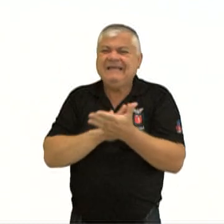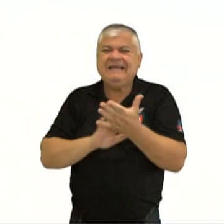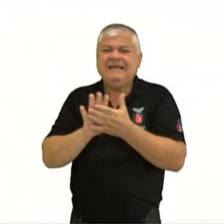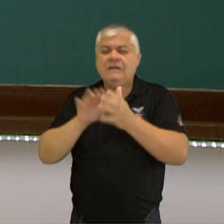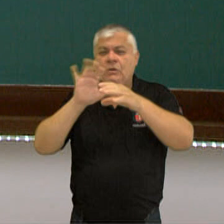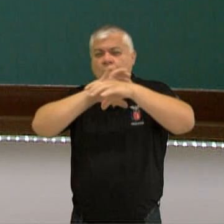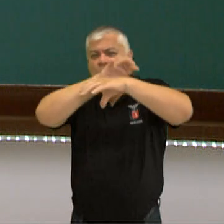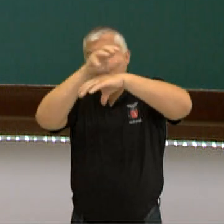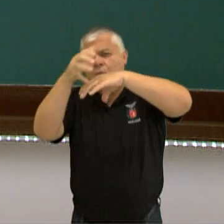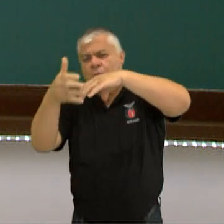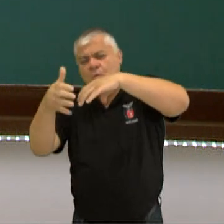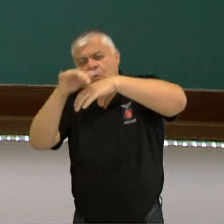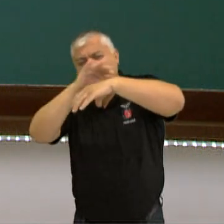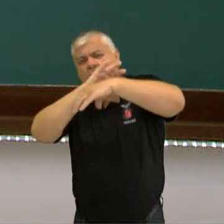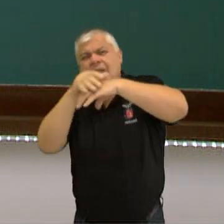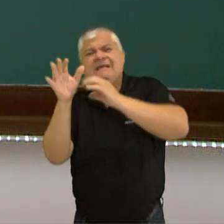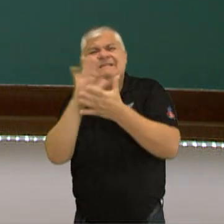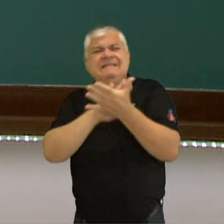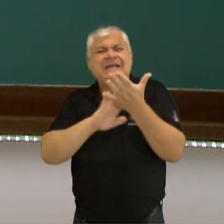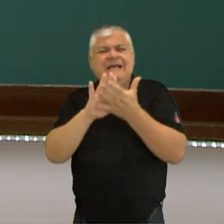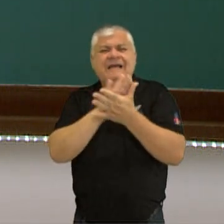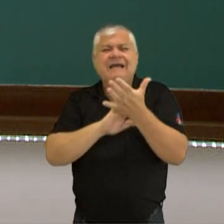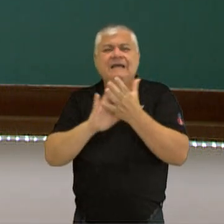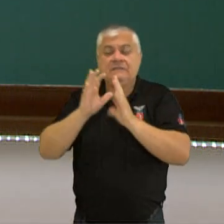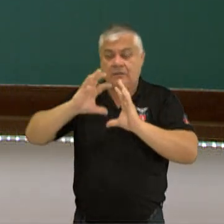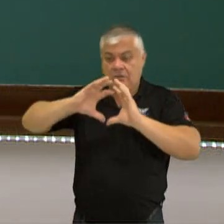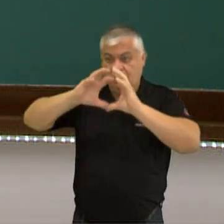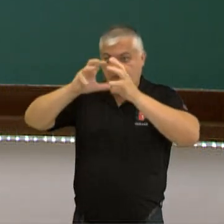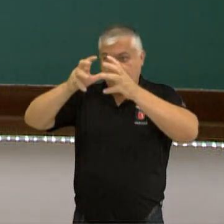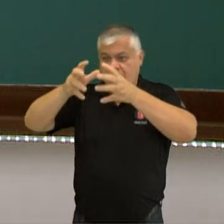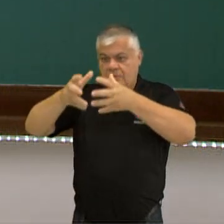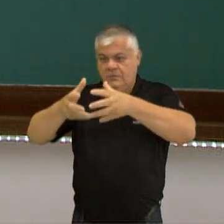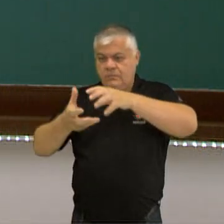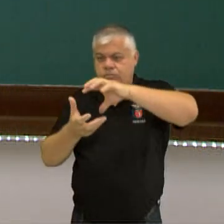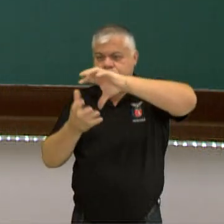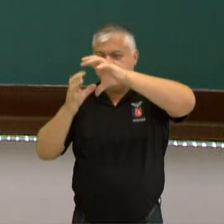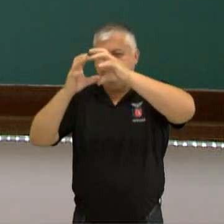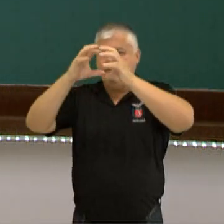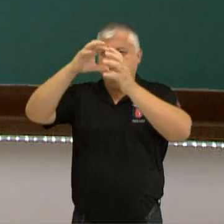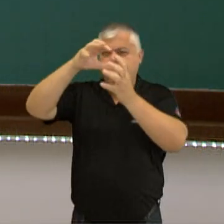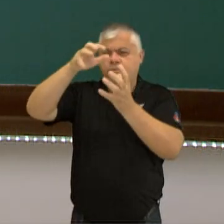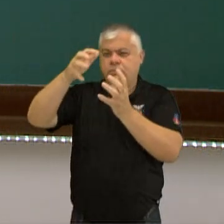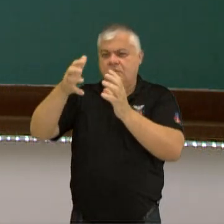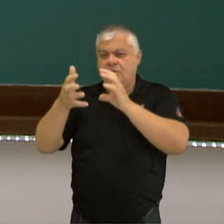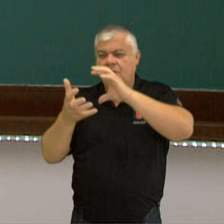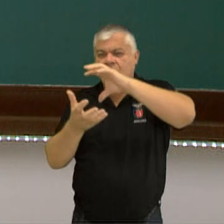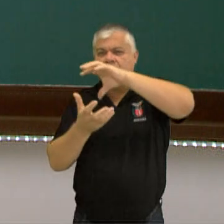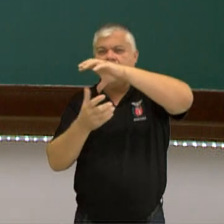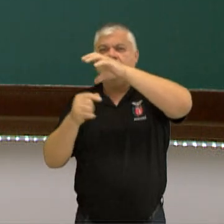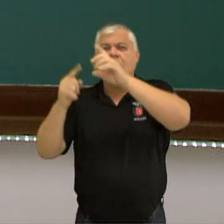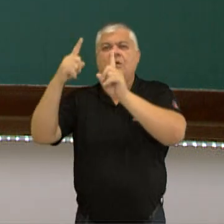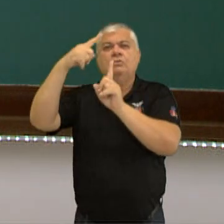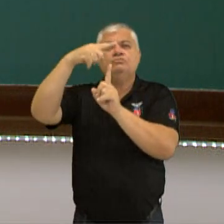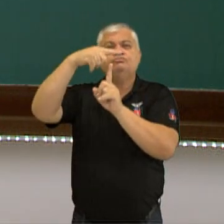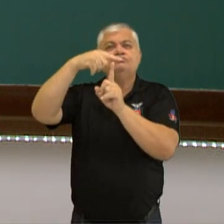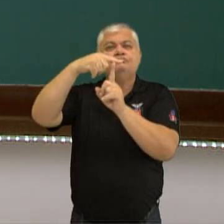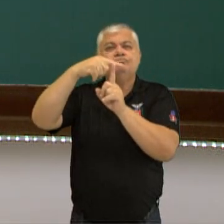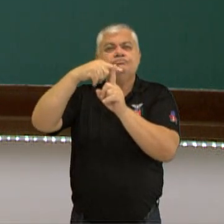camada de ozônio. Então, que esse planeta se acalmasse, nós encontrássemos a